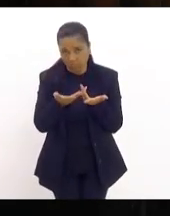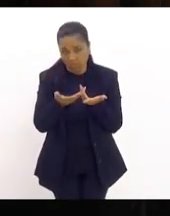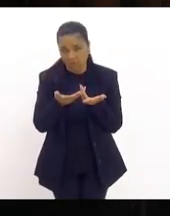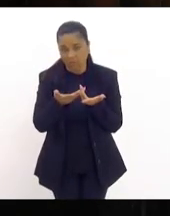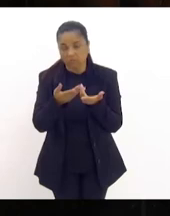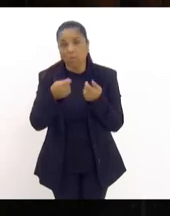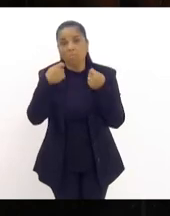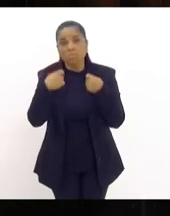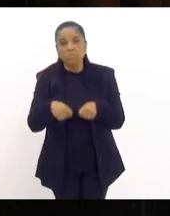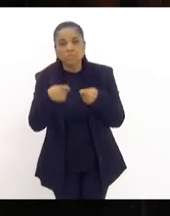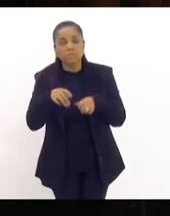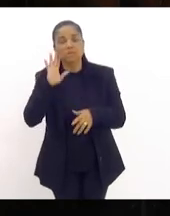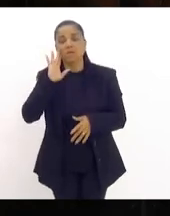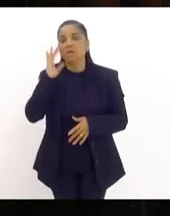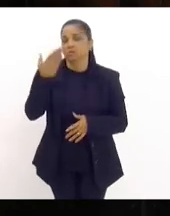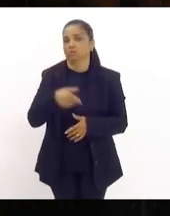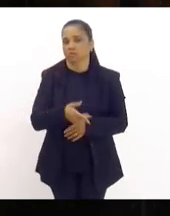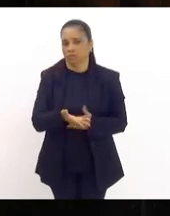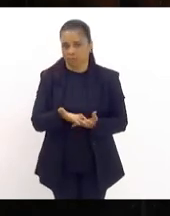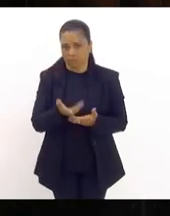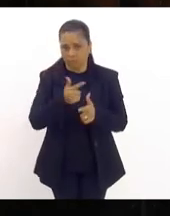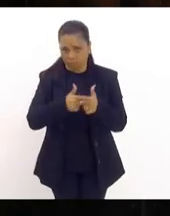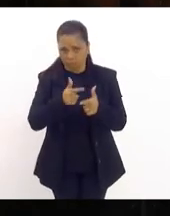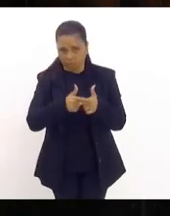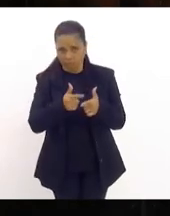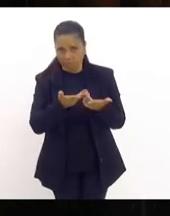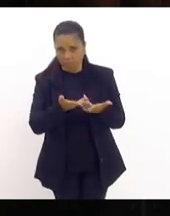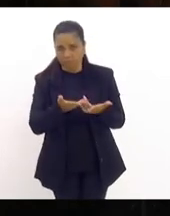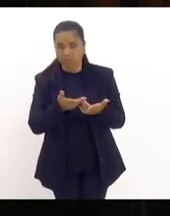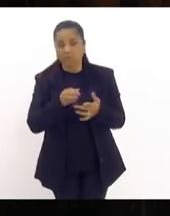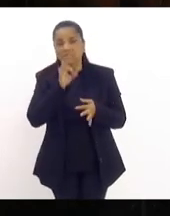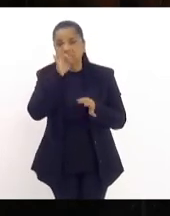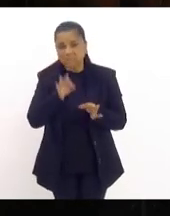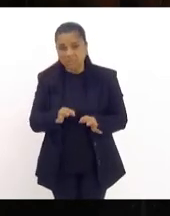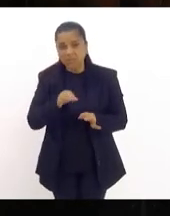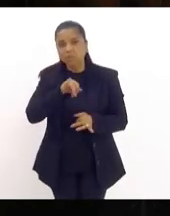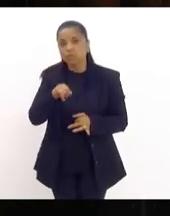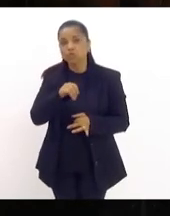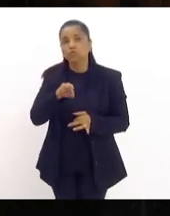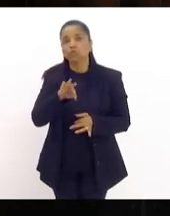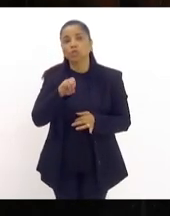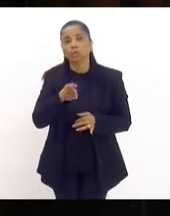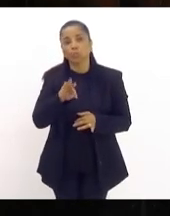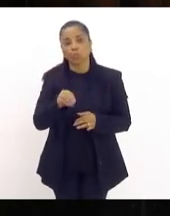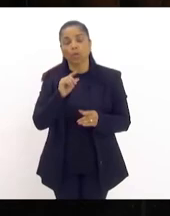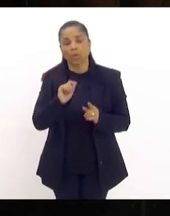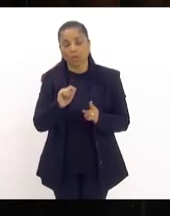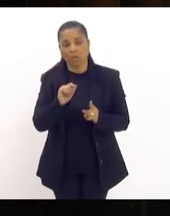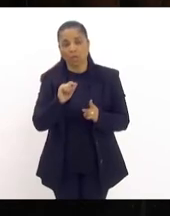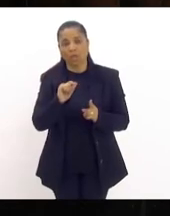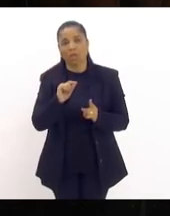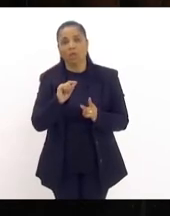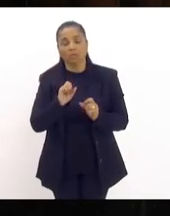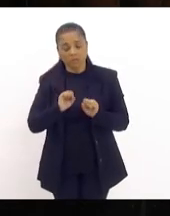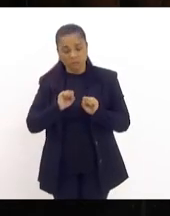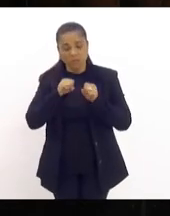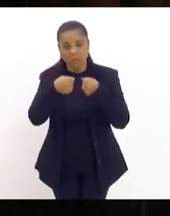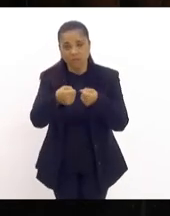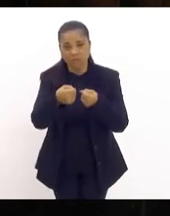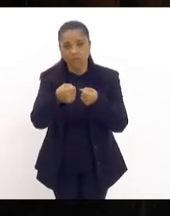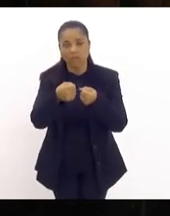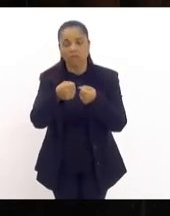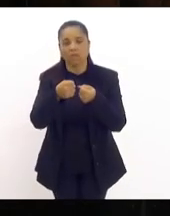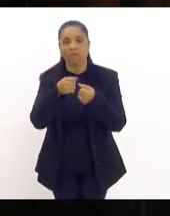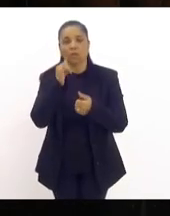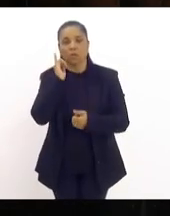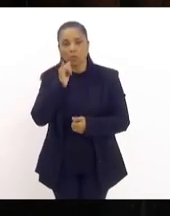dar jeito nisso. E o jeito correto é definir o conceito de devedor quanto mais. E jogar